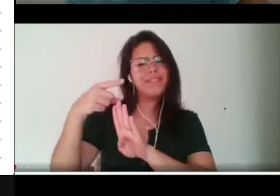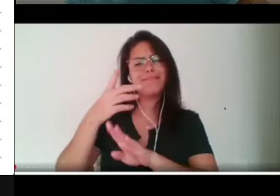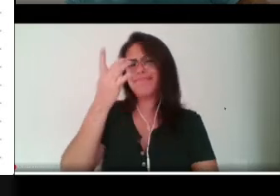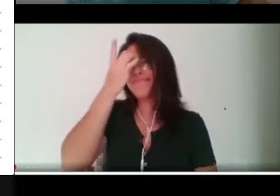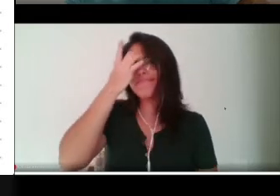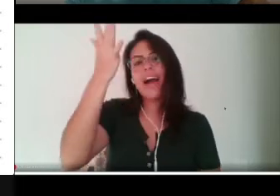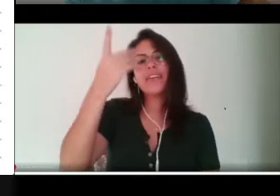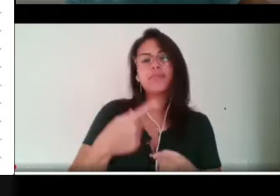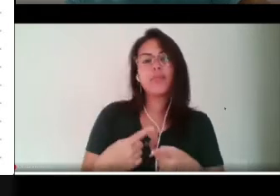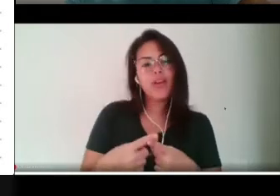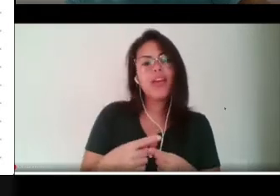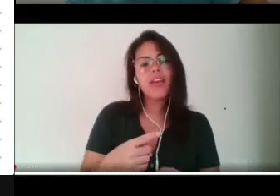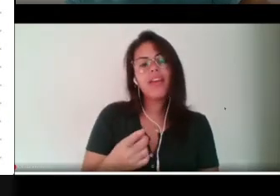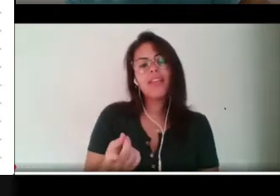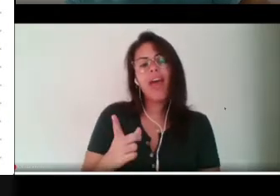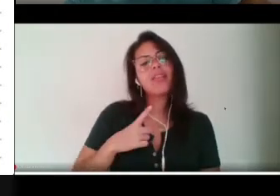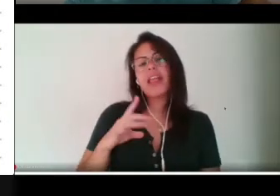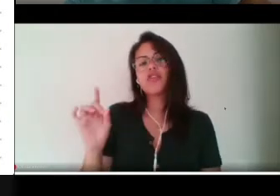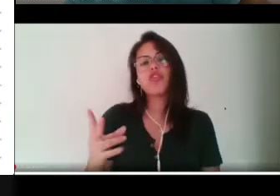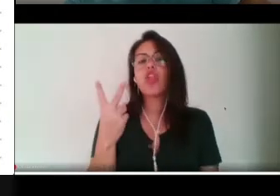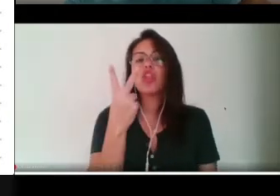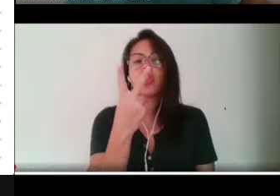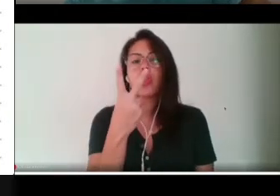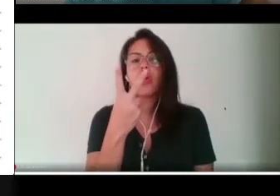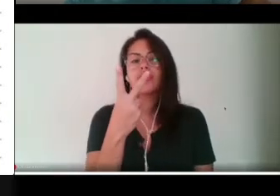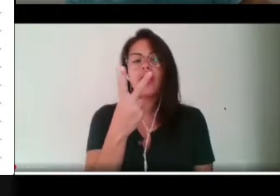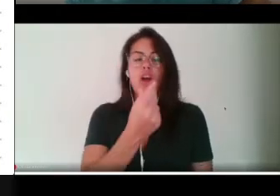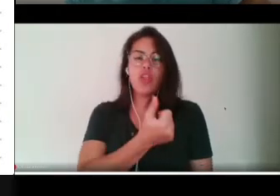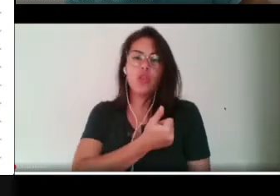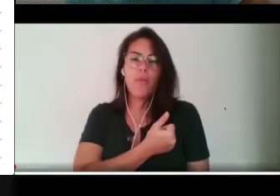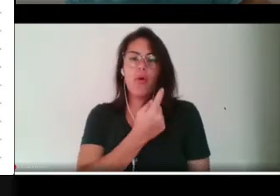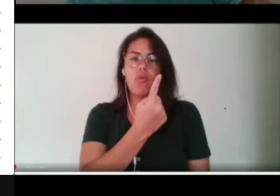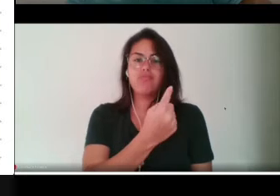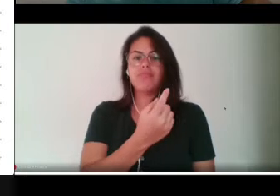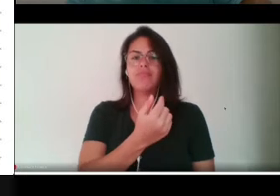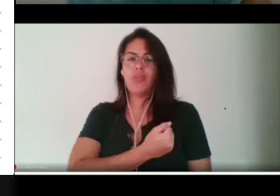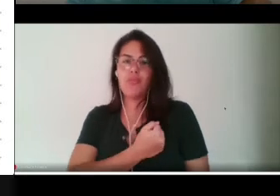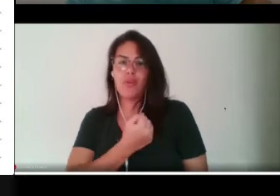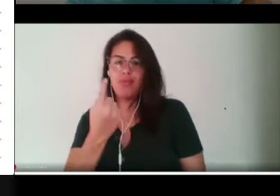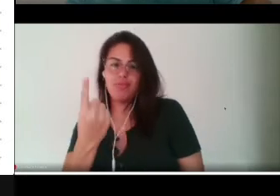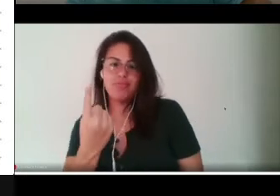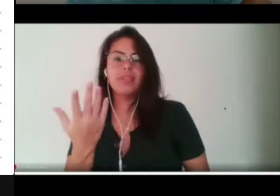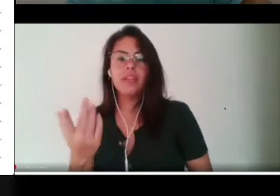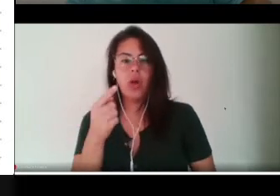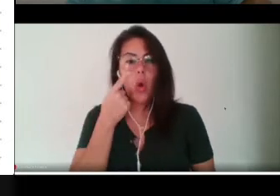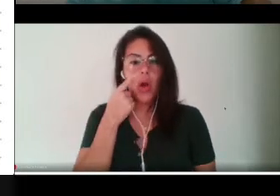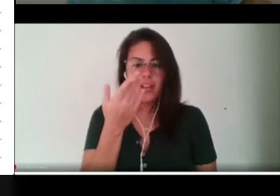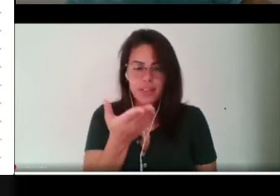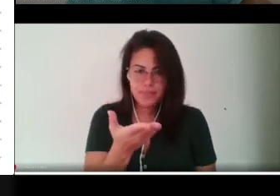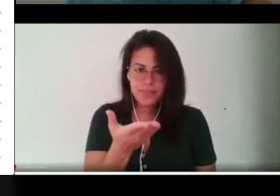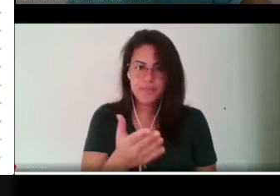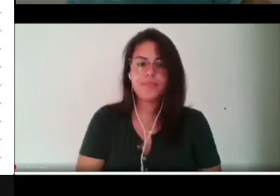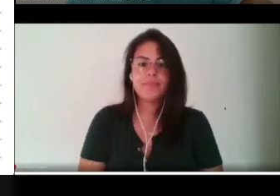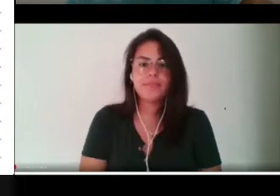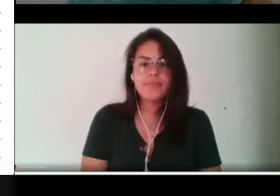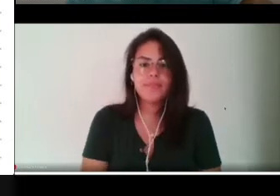vetor. Então, o produto vetorial de A com B vai ser 6i VEC menos 6,9K,